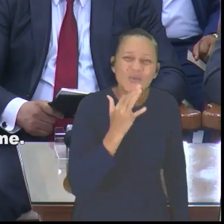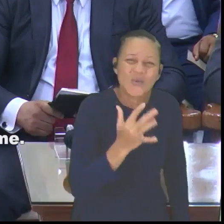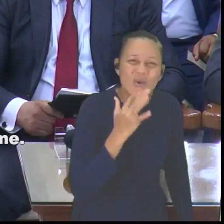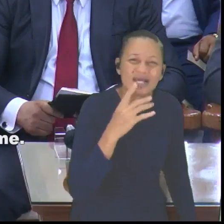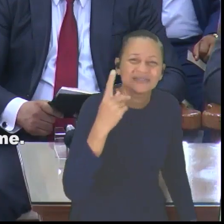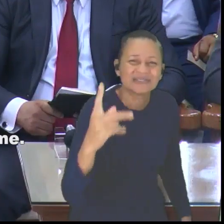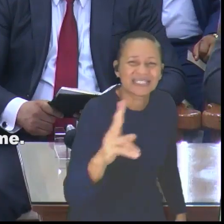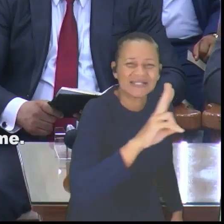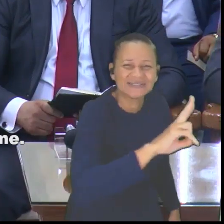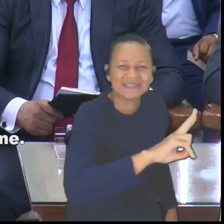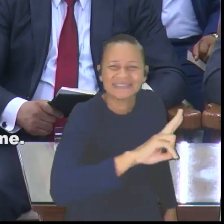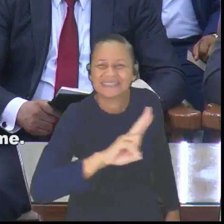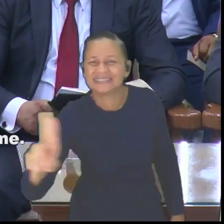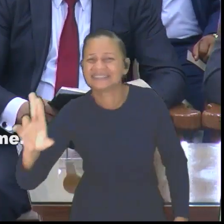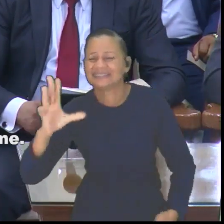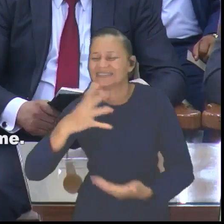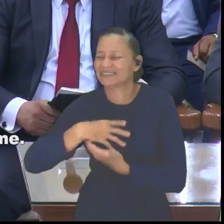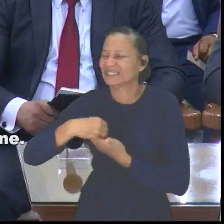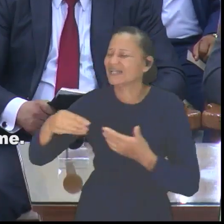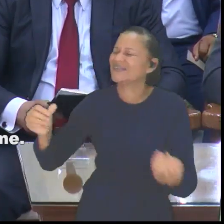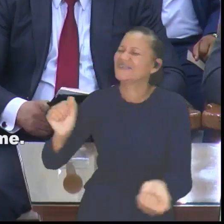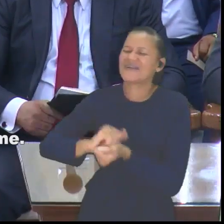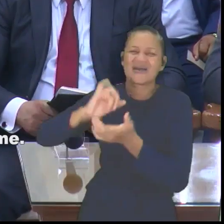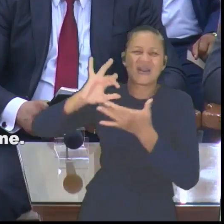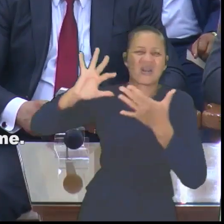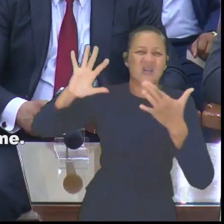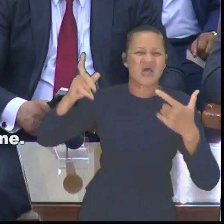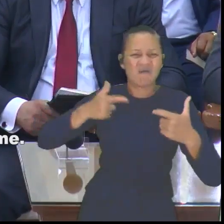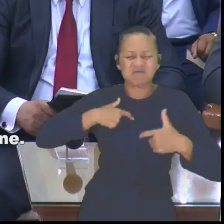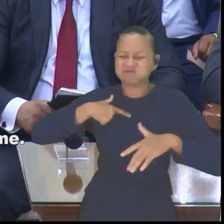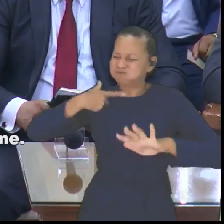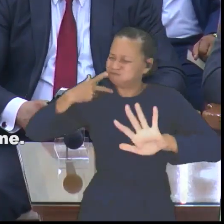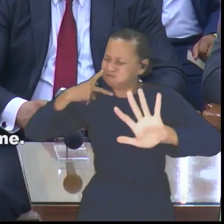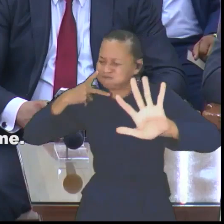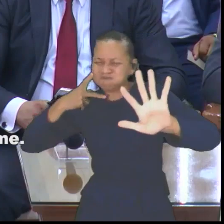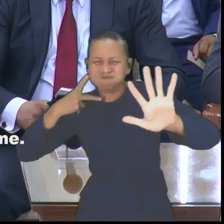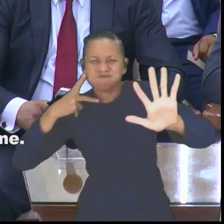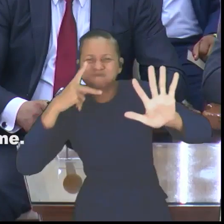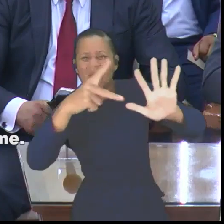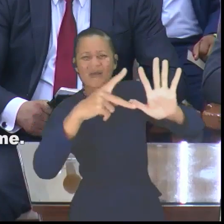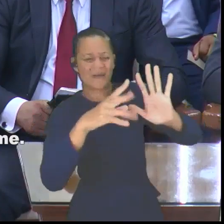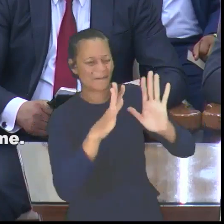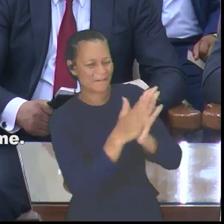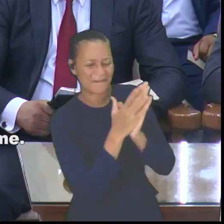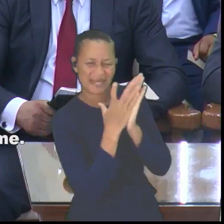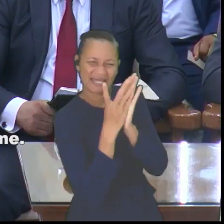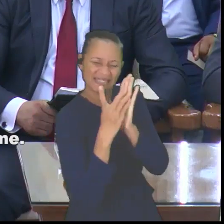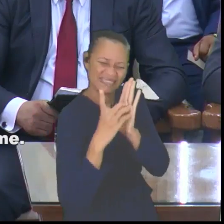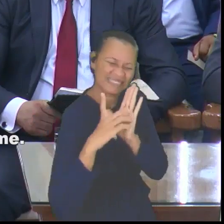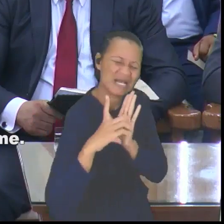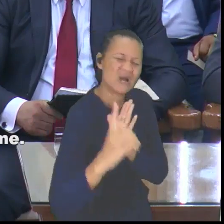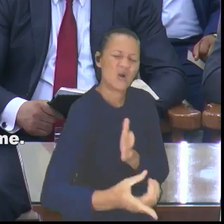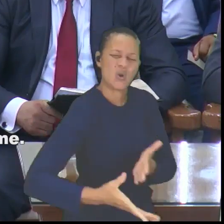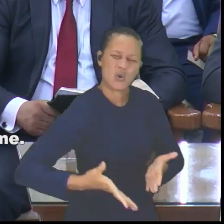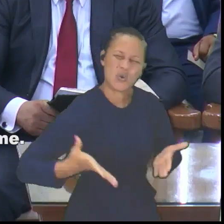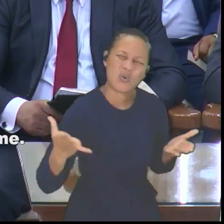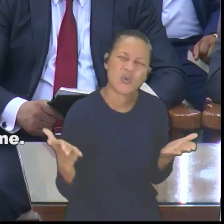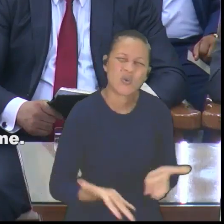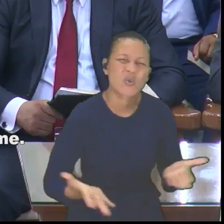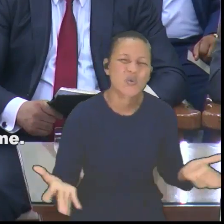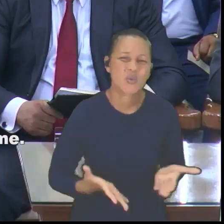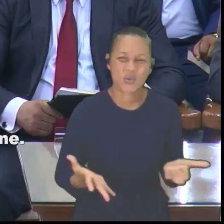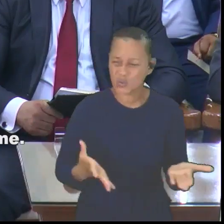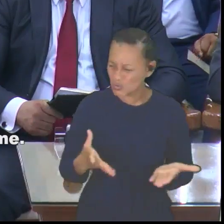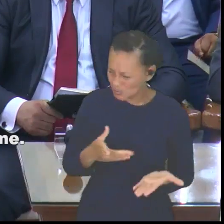esse Deus. Eu profetizo pela palavra de Deus, ainda esta